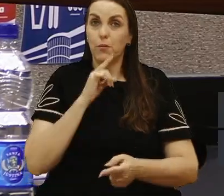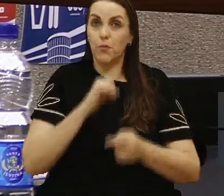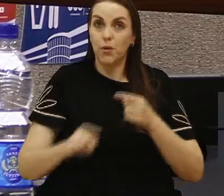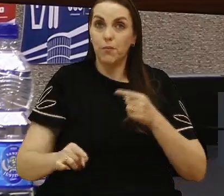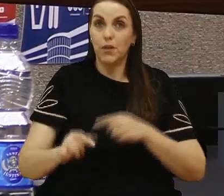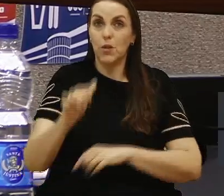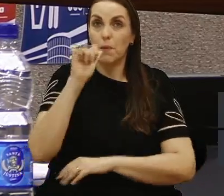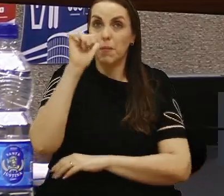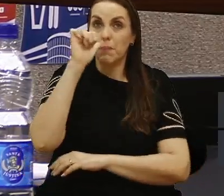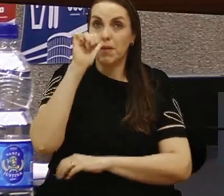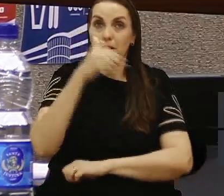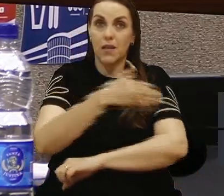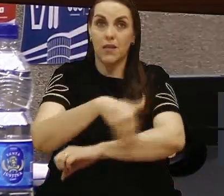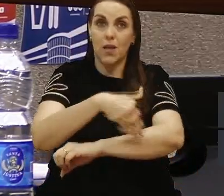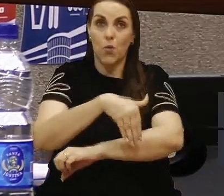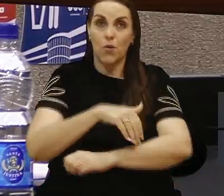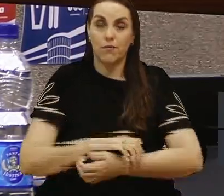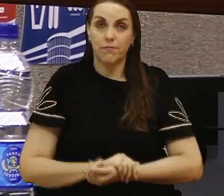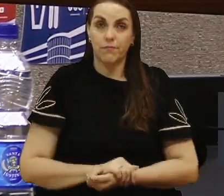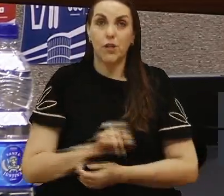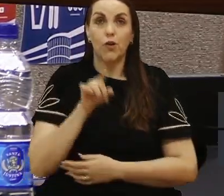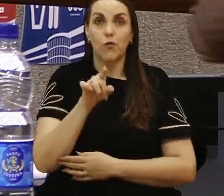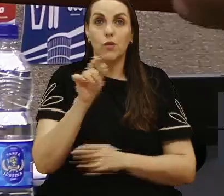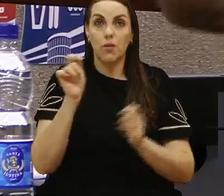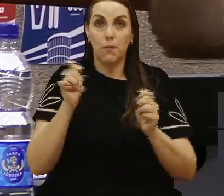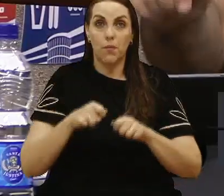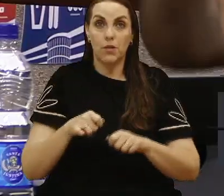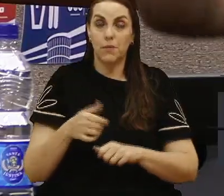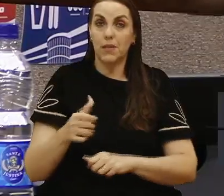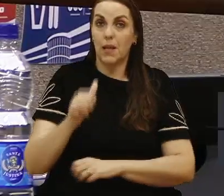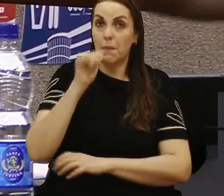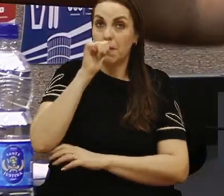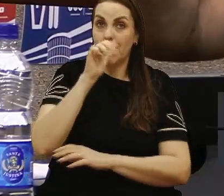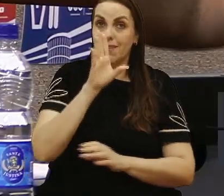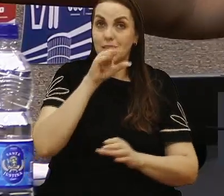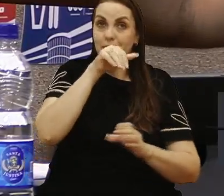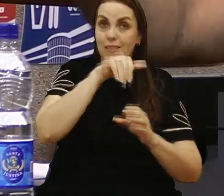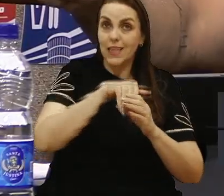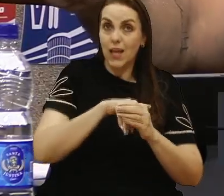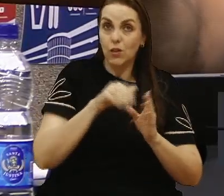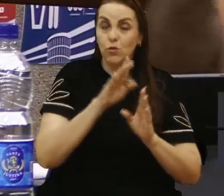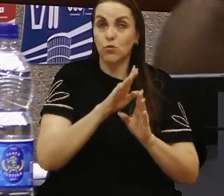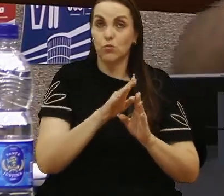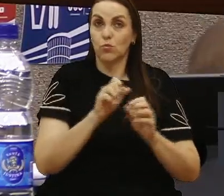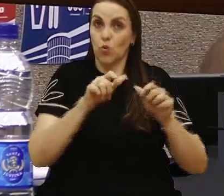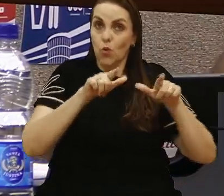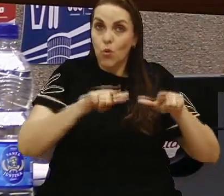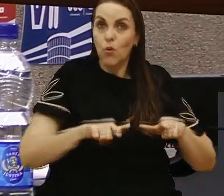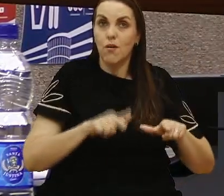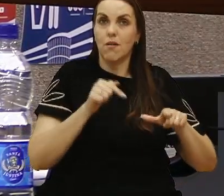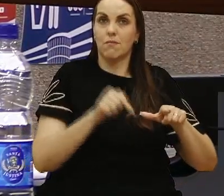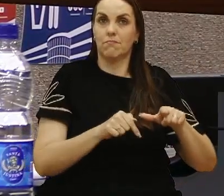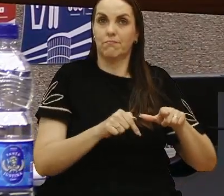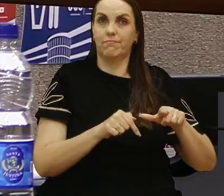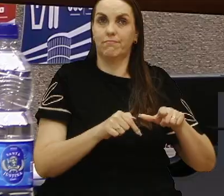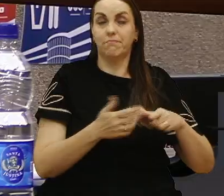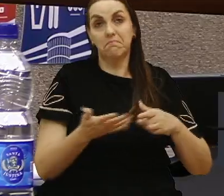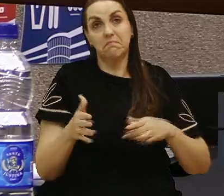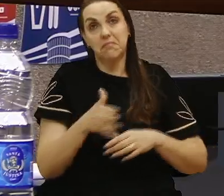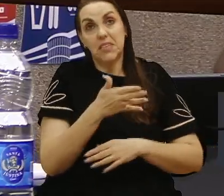Proibido beber na rua. Você só pode beber dentro de um estabelecimento.